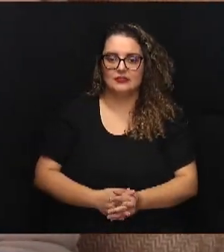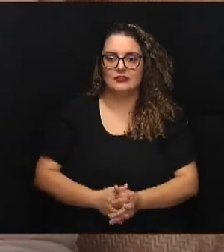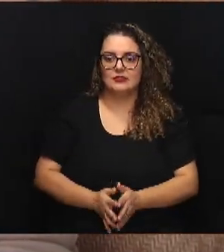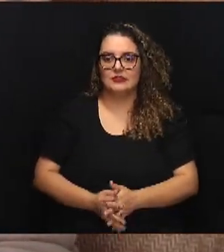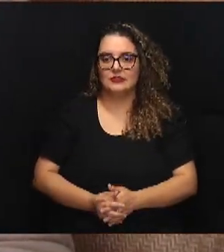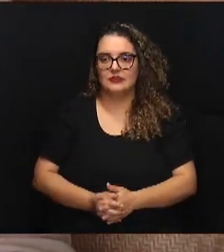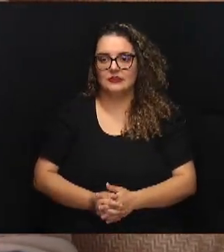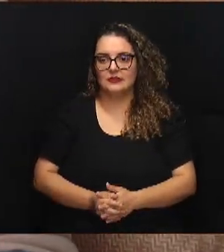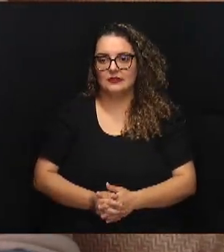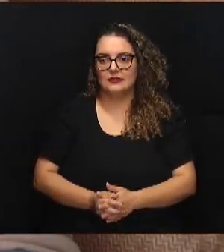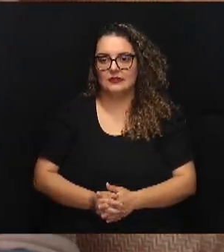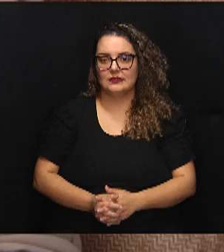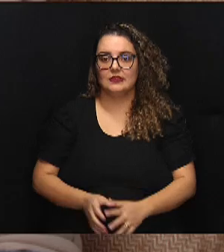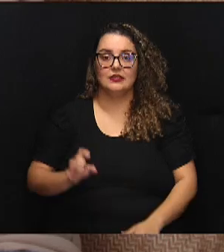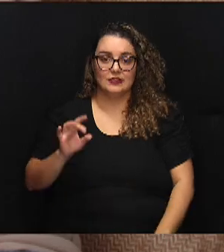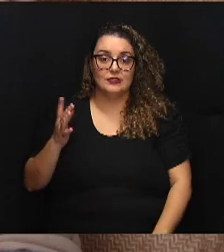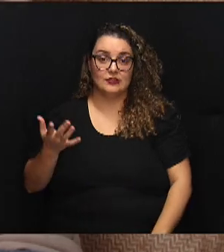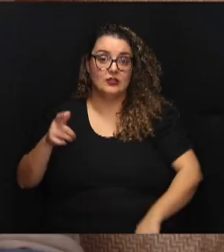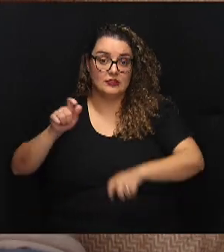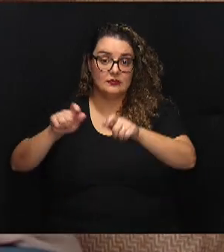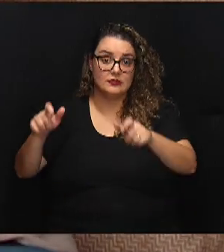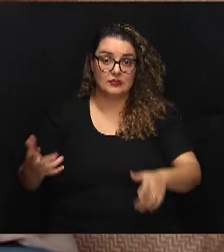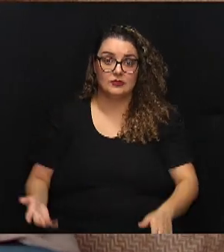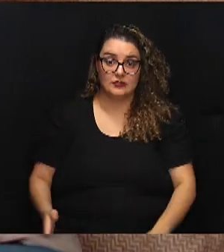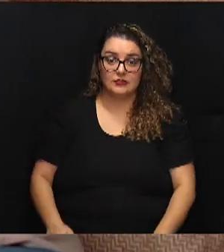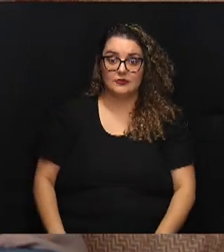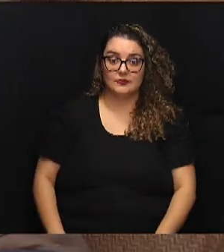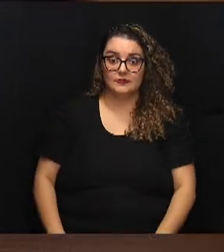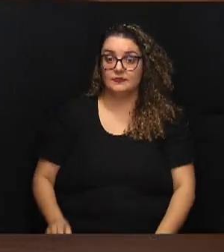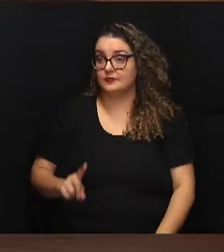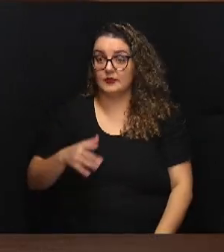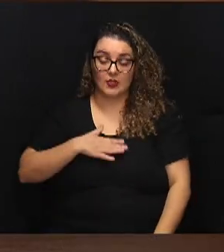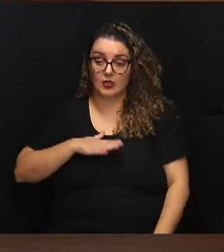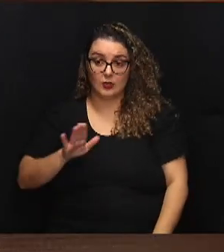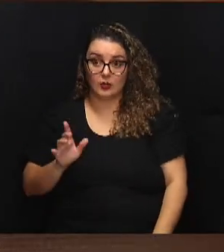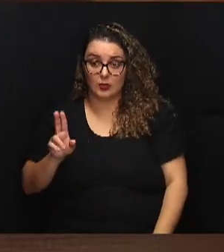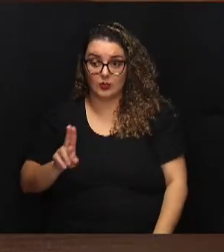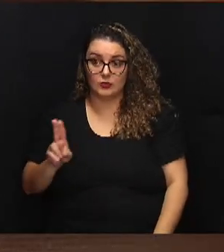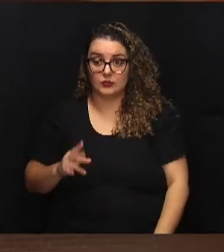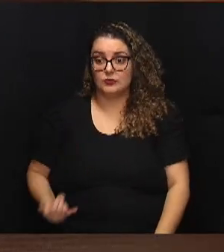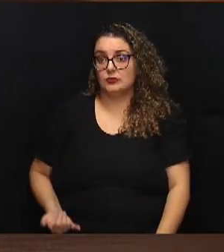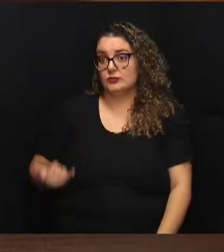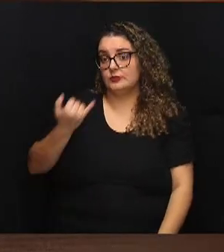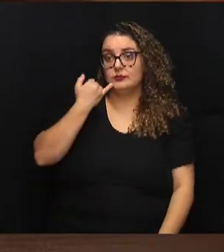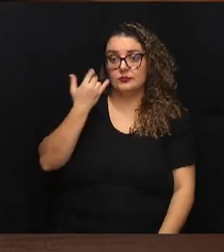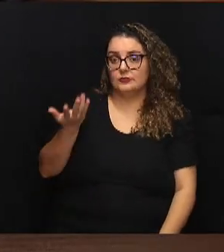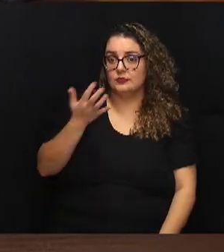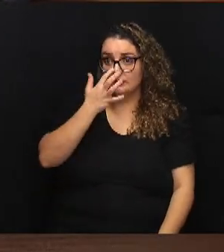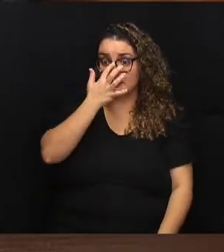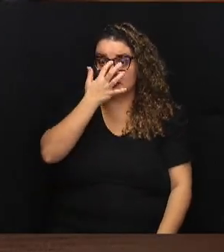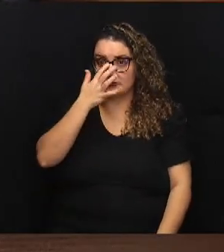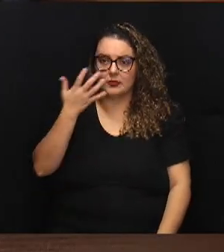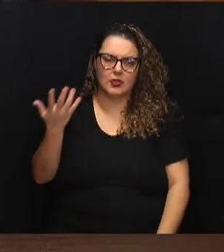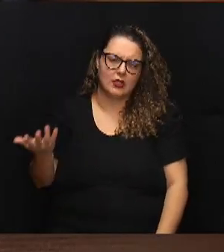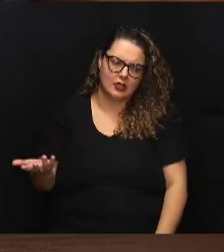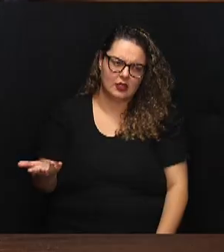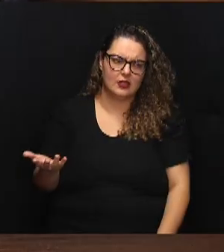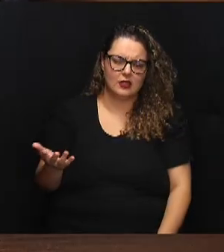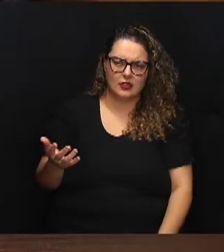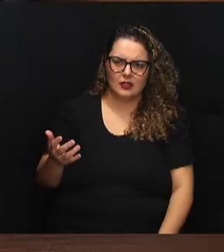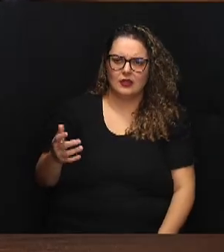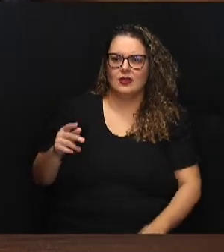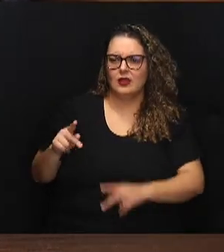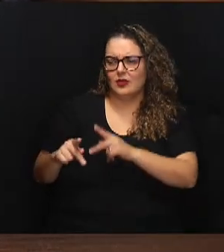só as pessoas que não gostam de utilizar celular, né? E é uma faixa da população